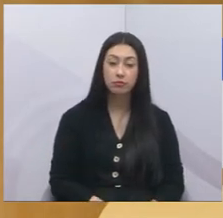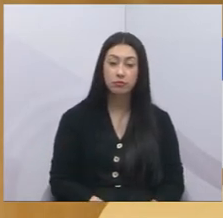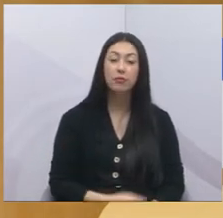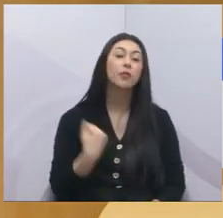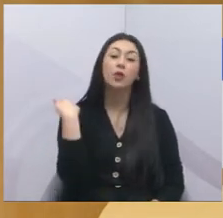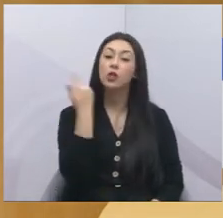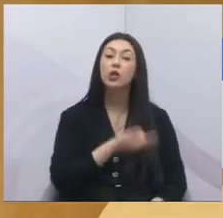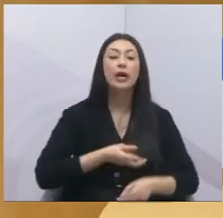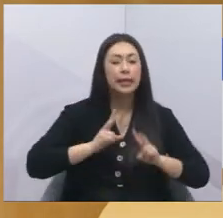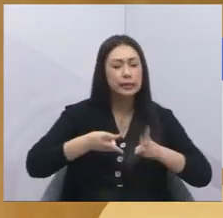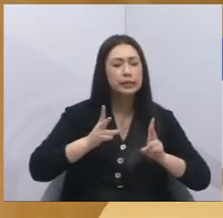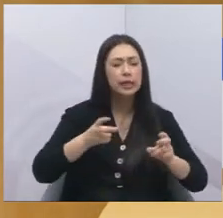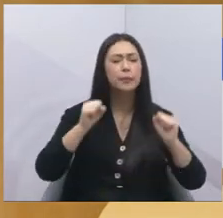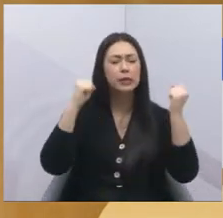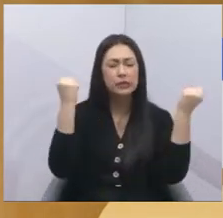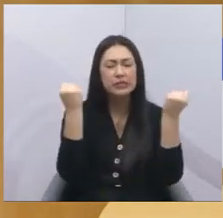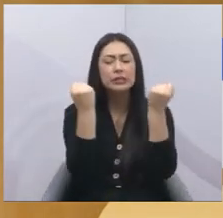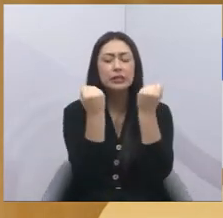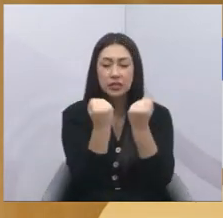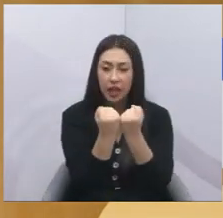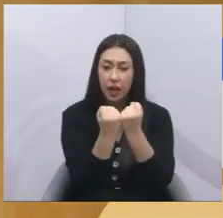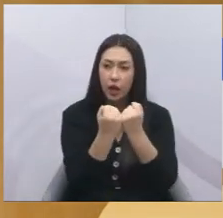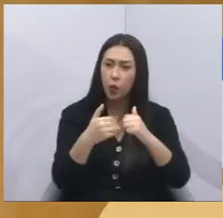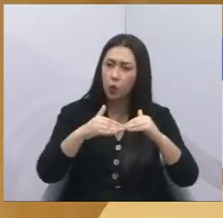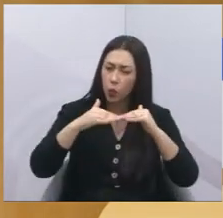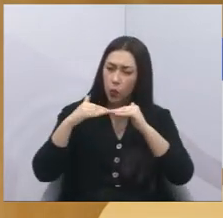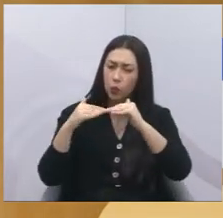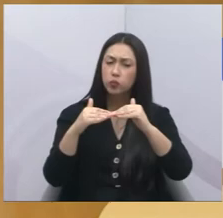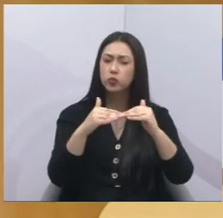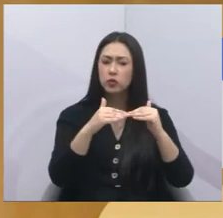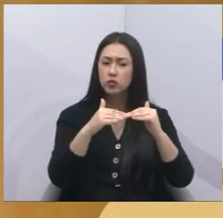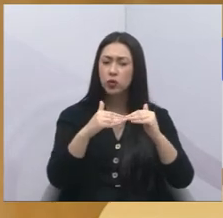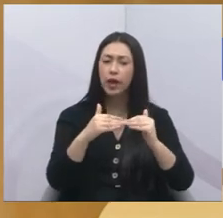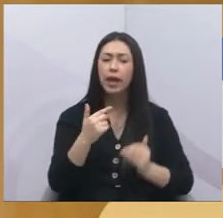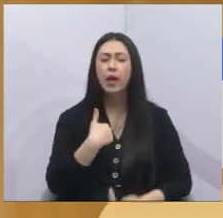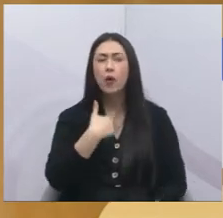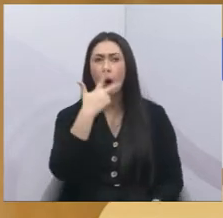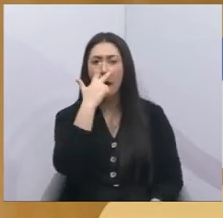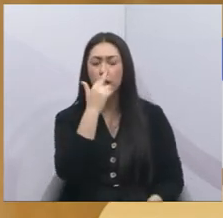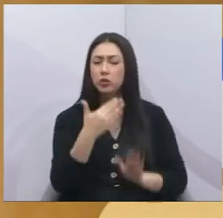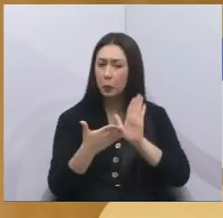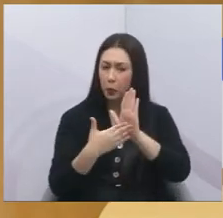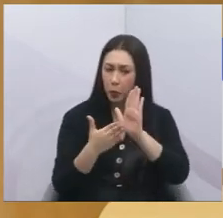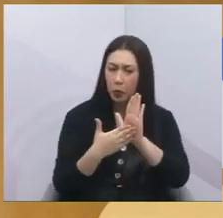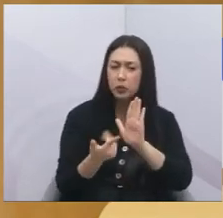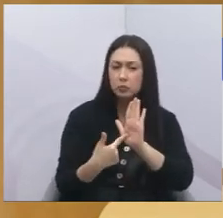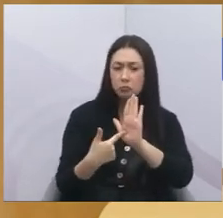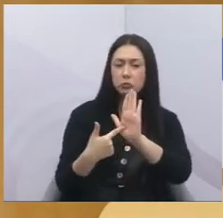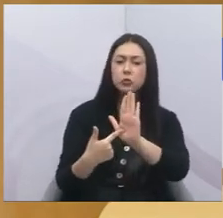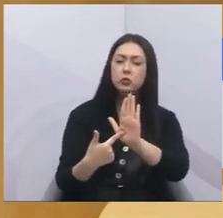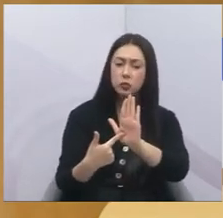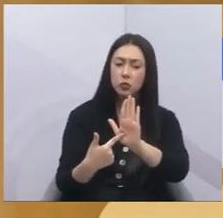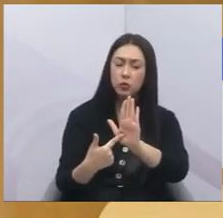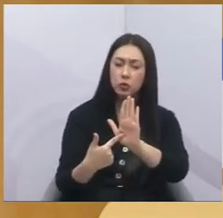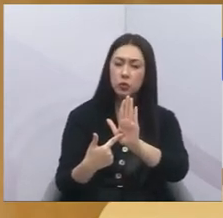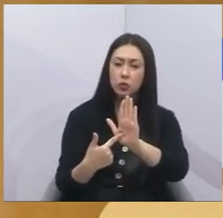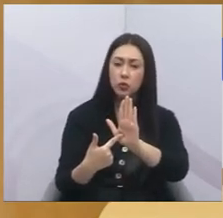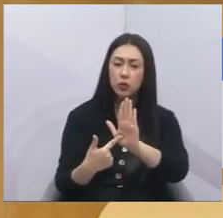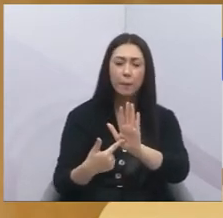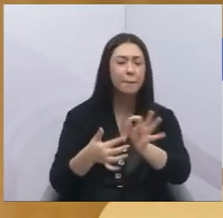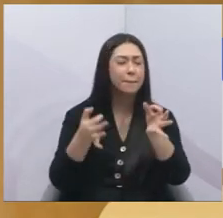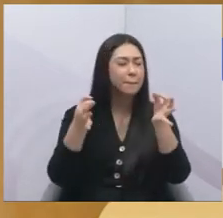Nós sempre vamos defender aqui nessa casa o consenso. Eu acho que a proposta que eles trouxeram aqui para essa casa